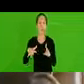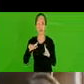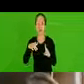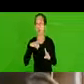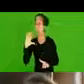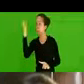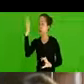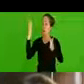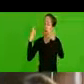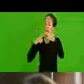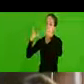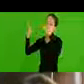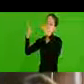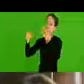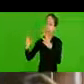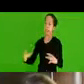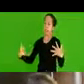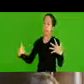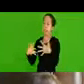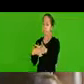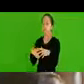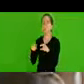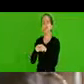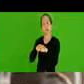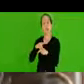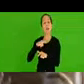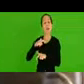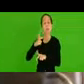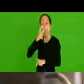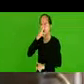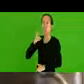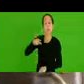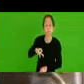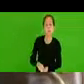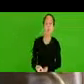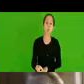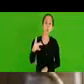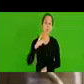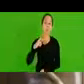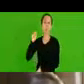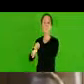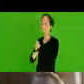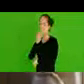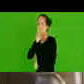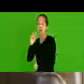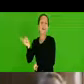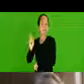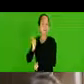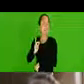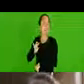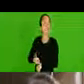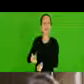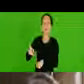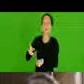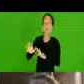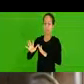primeiro, lança essa questão. Então, ele abre a possibilidade de compreender o quanto que as ciências